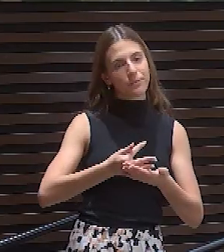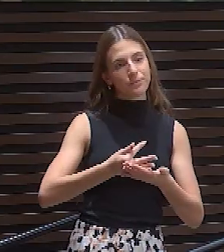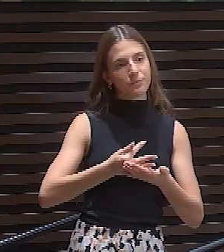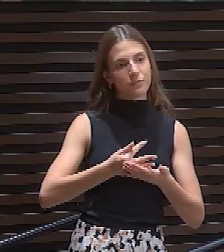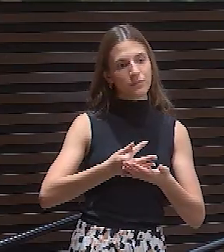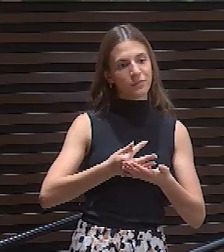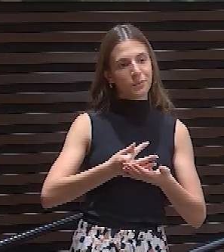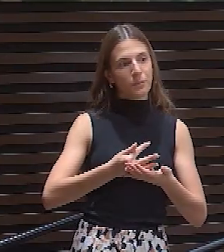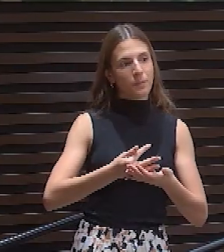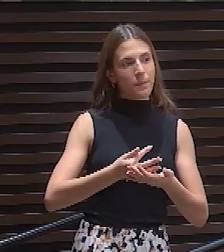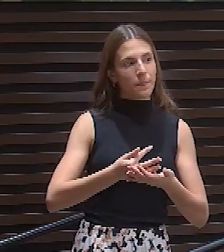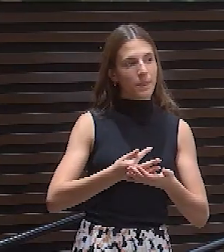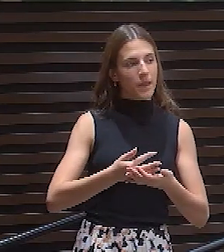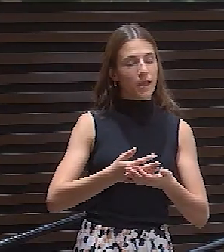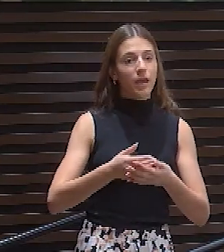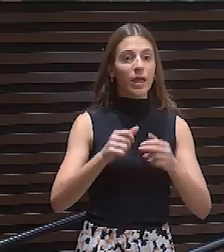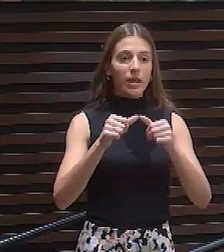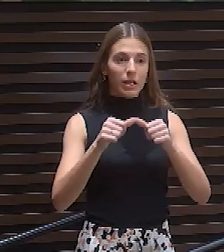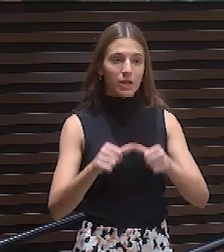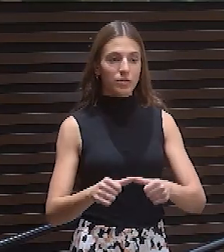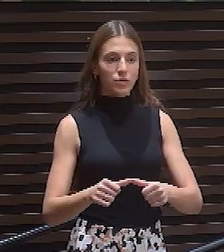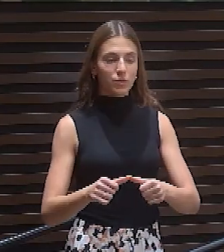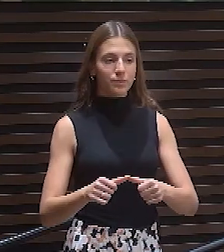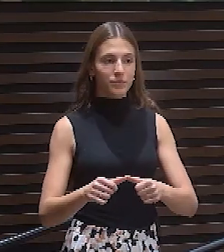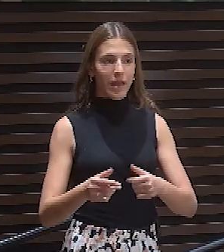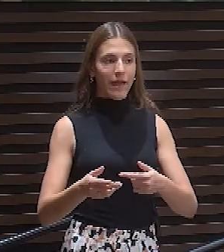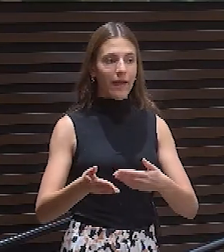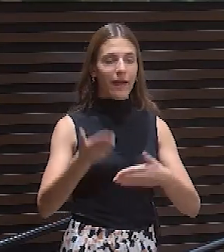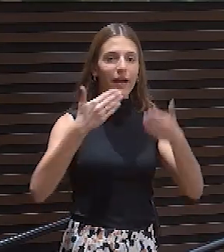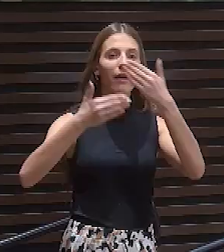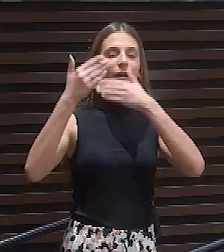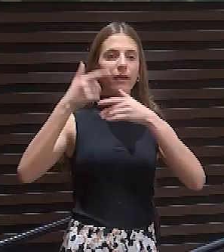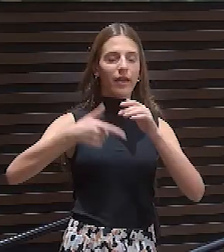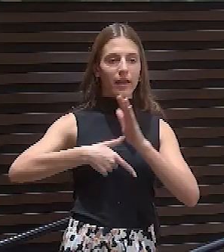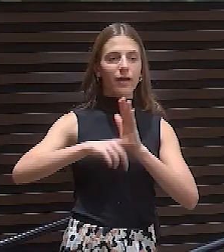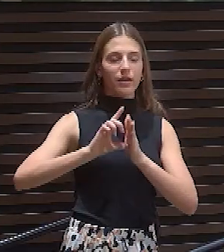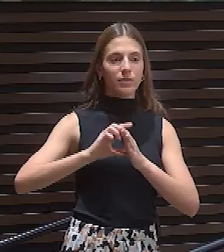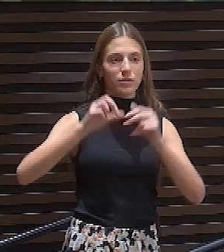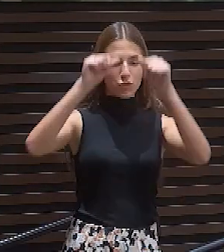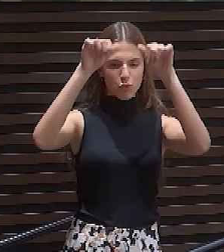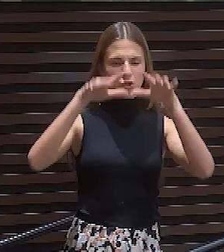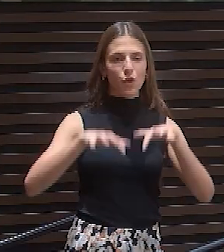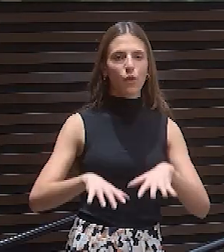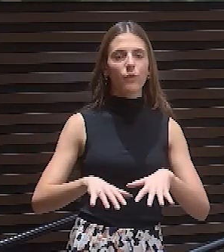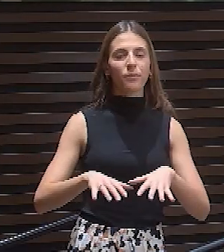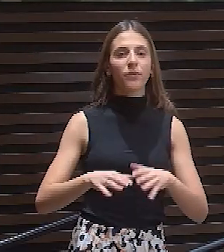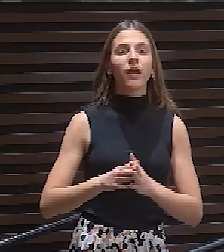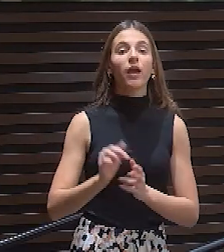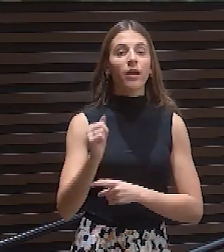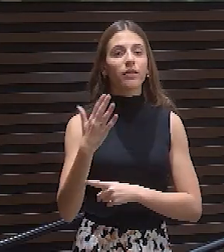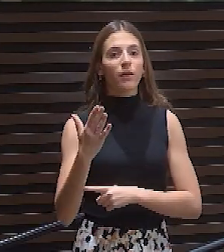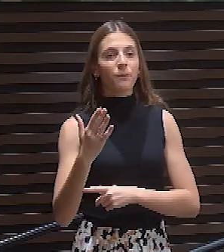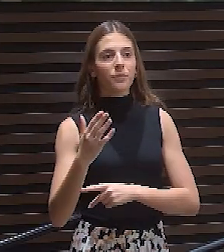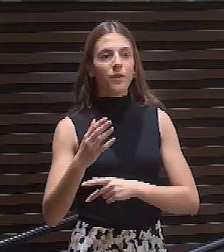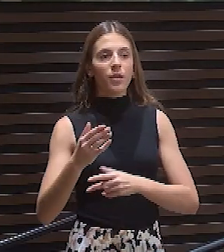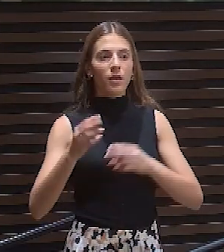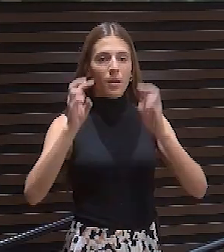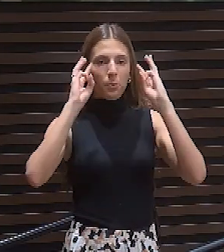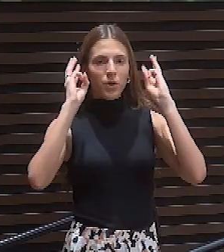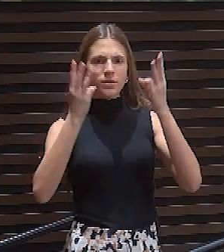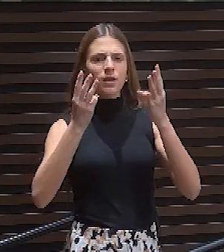os antediluvianos, e agora ele falou de Moisés. Pela fé Moisés, no